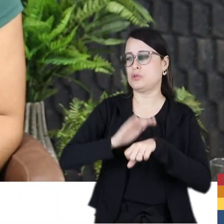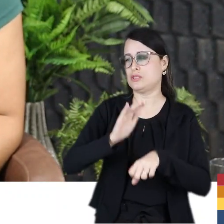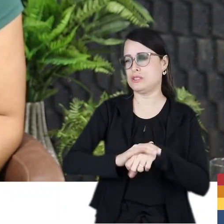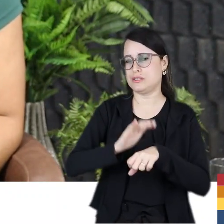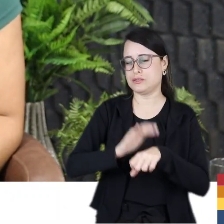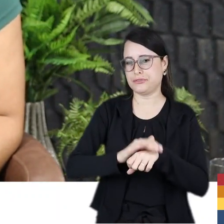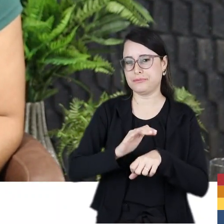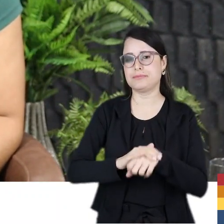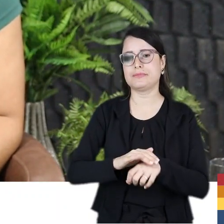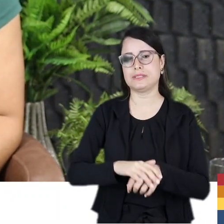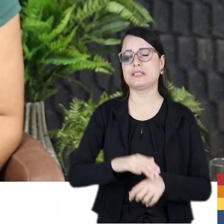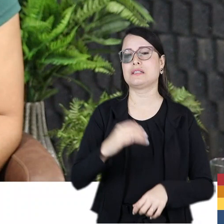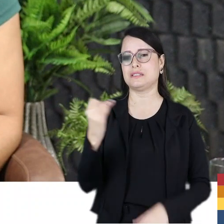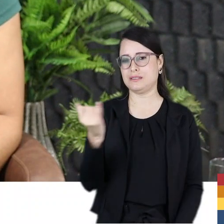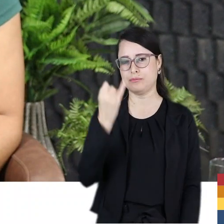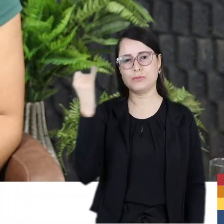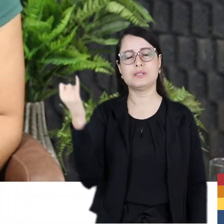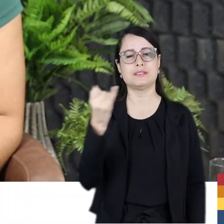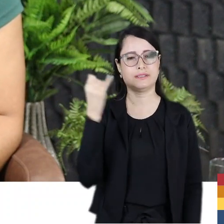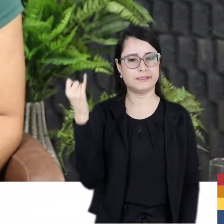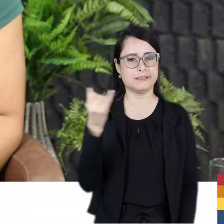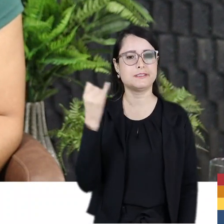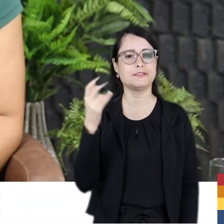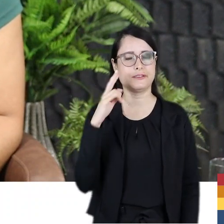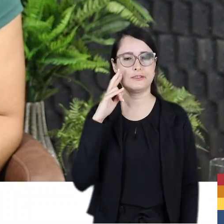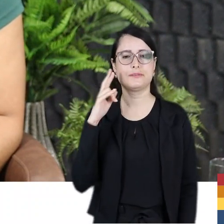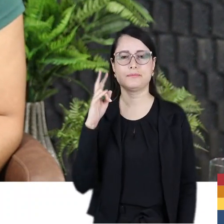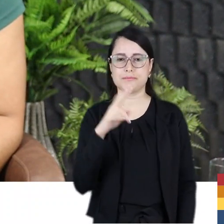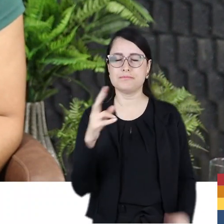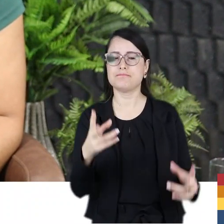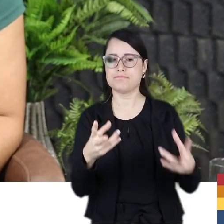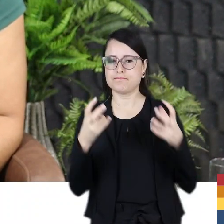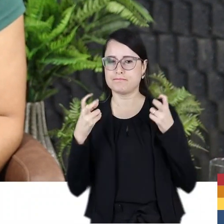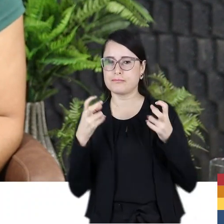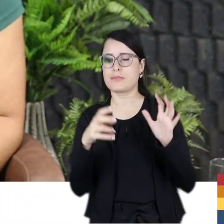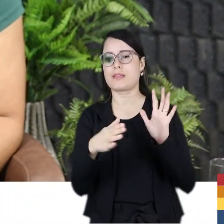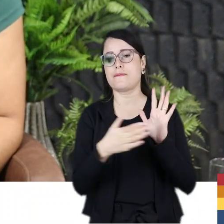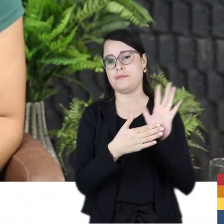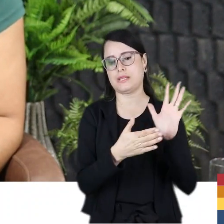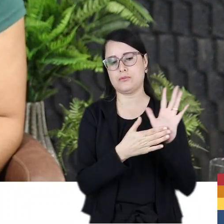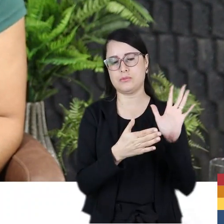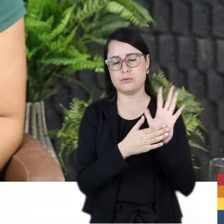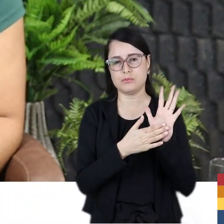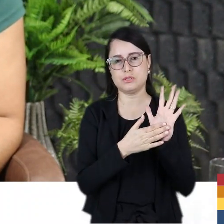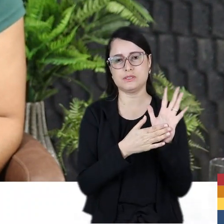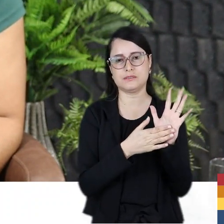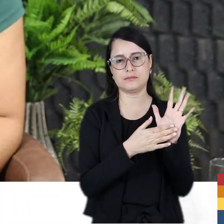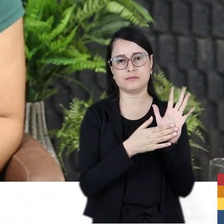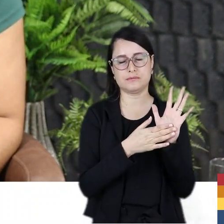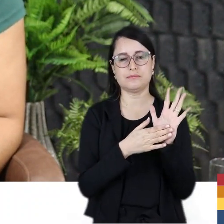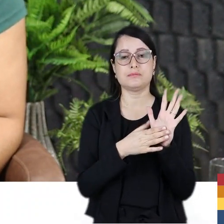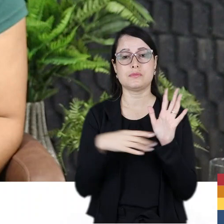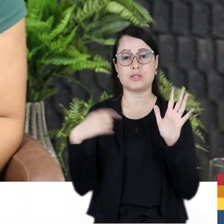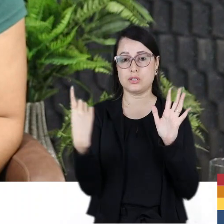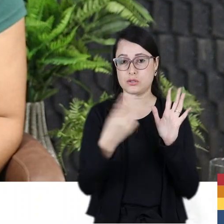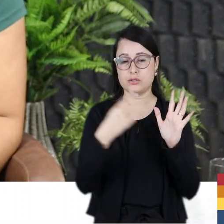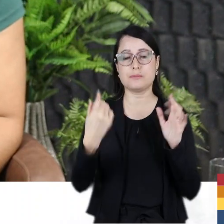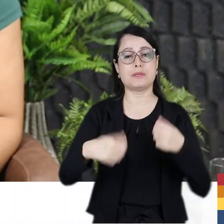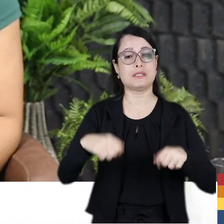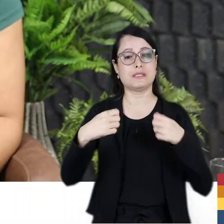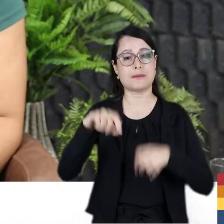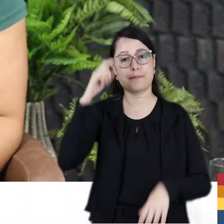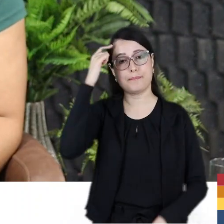da proposta, né? E aí a gente precisa pensar quais são as propositivas, efetivamente,